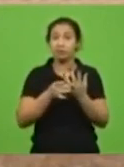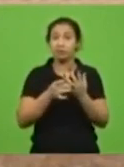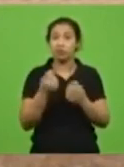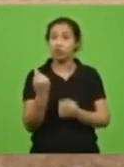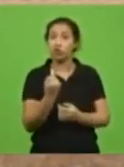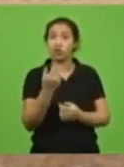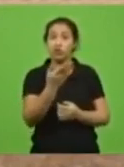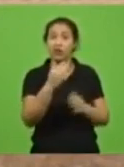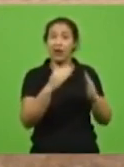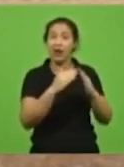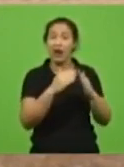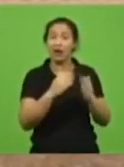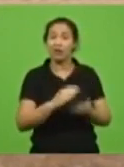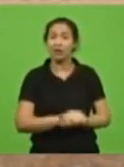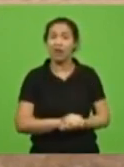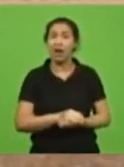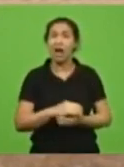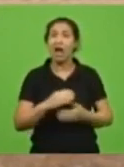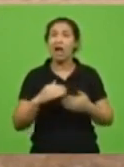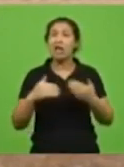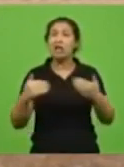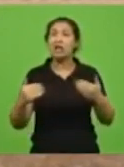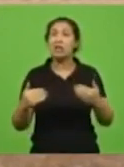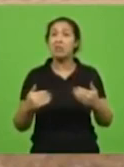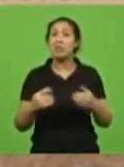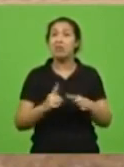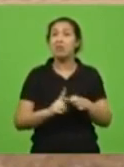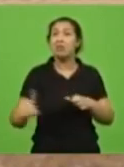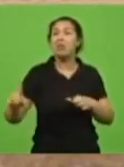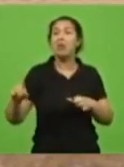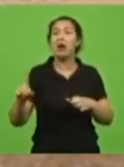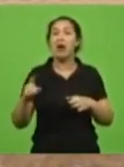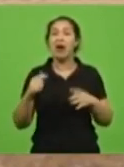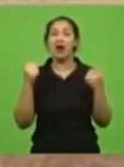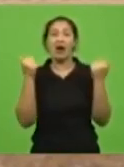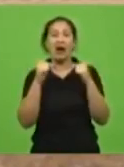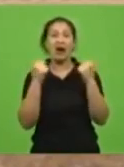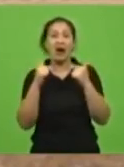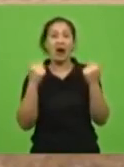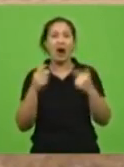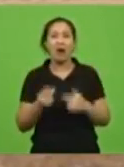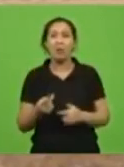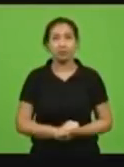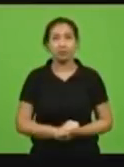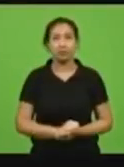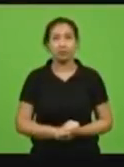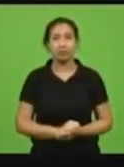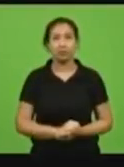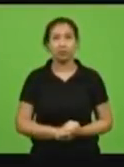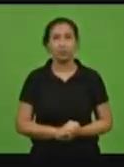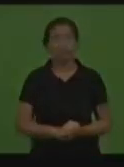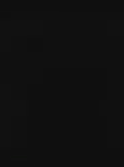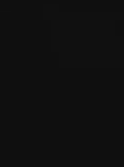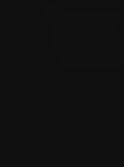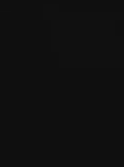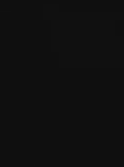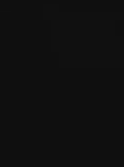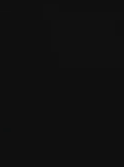tranquilamente, rindo da nossa cara, e nada se pôde fazer.